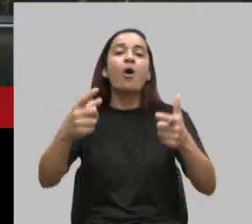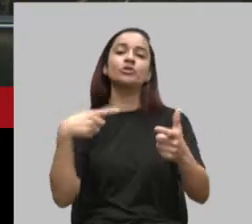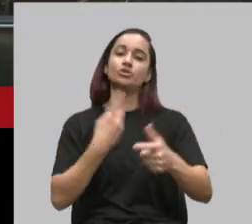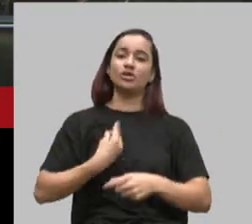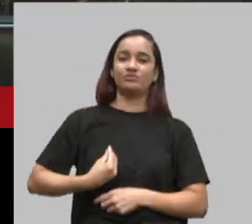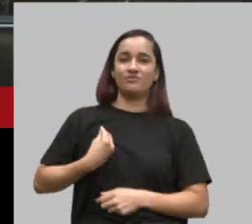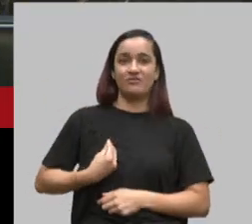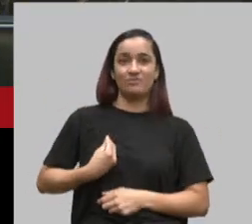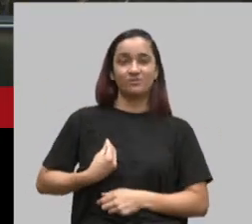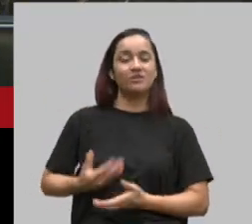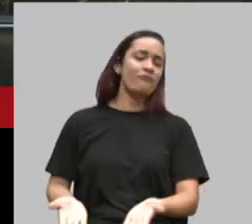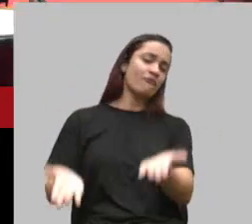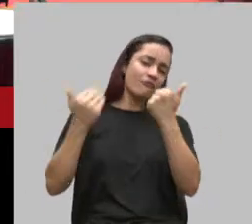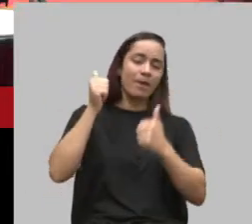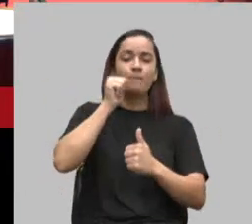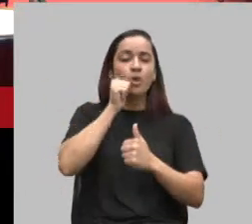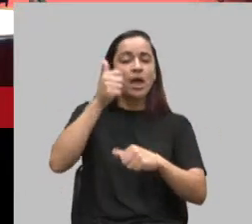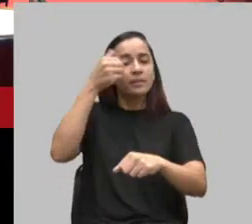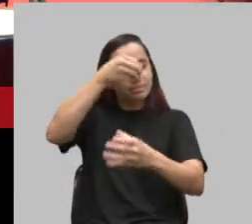a